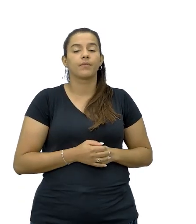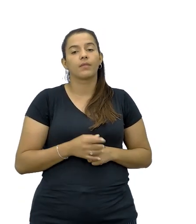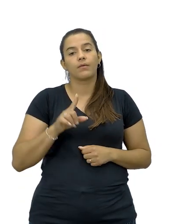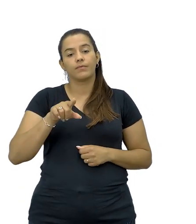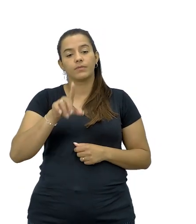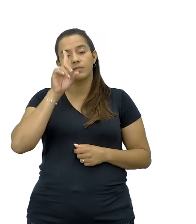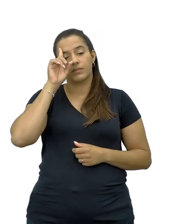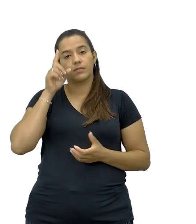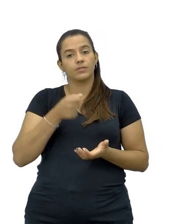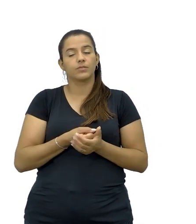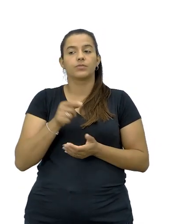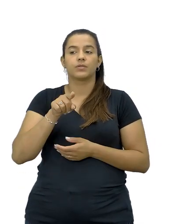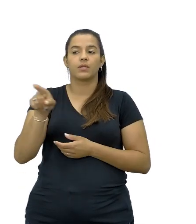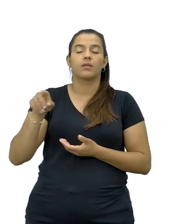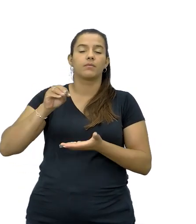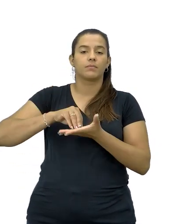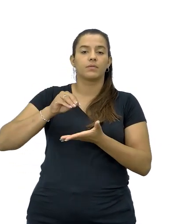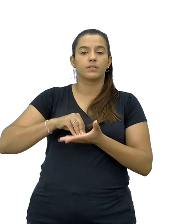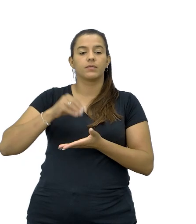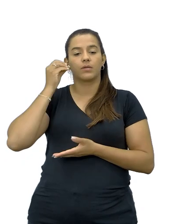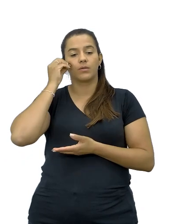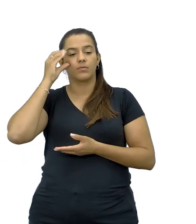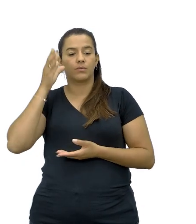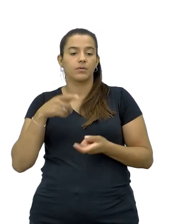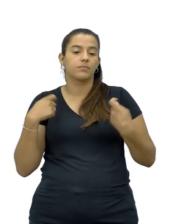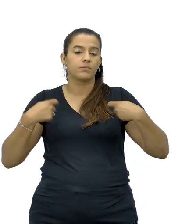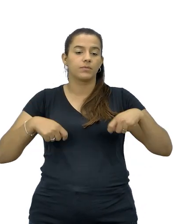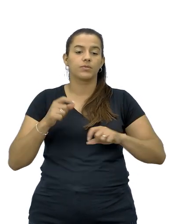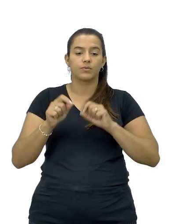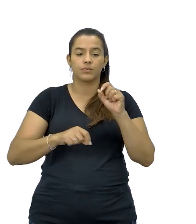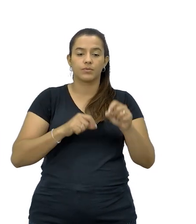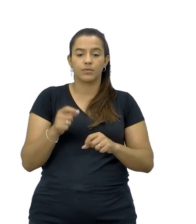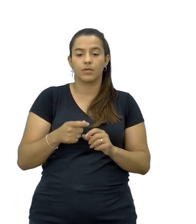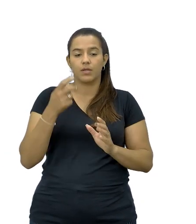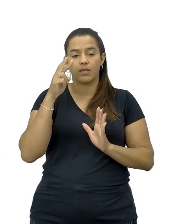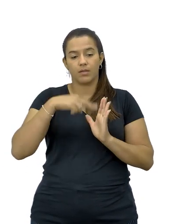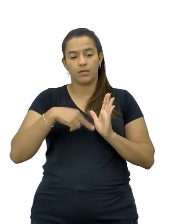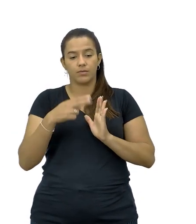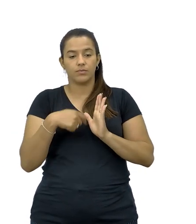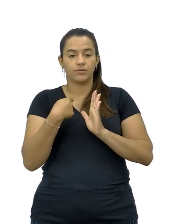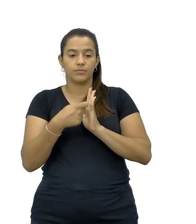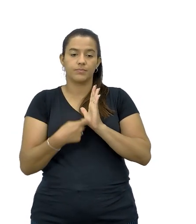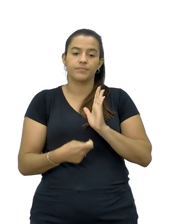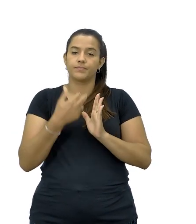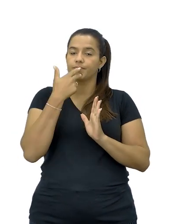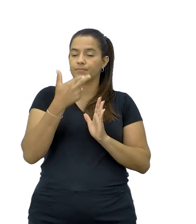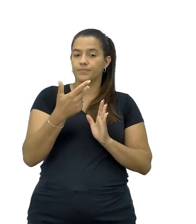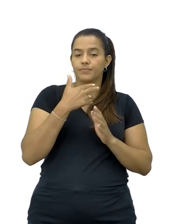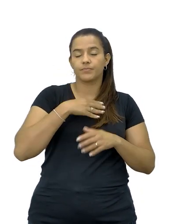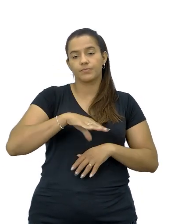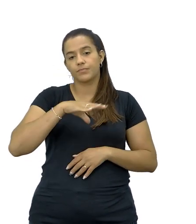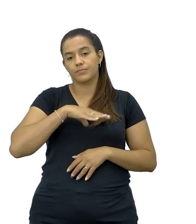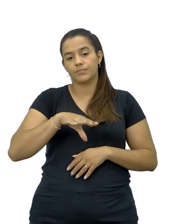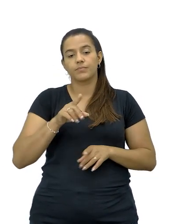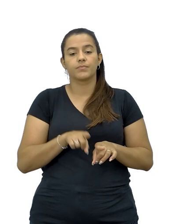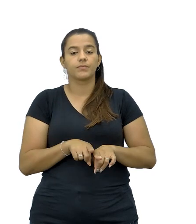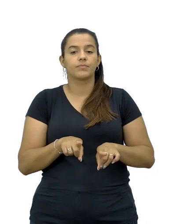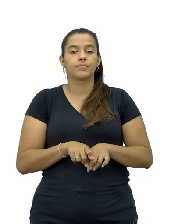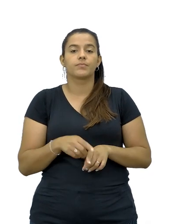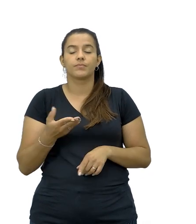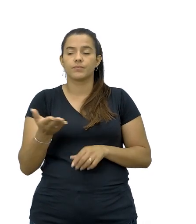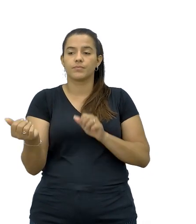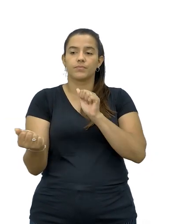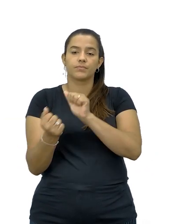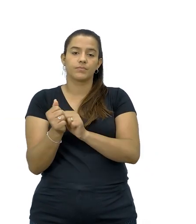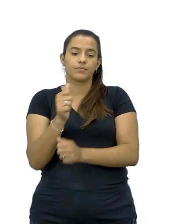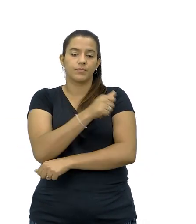de conhecimentos relativas a recursos coesivos, leitura e escrita da disciplina língua portuguesa, juntamente com os estudantes, né? Então, você viu,